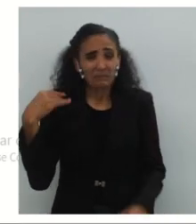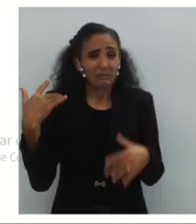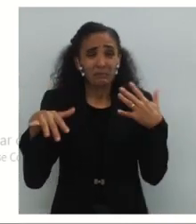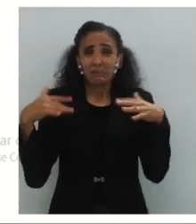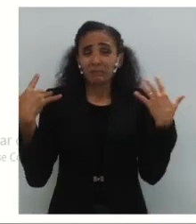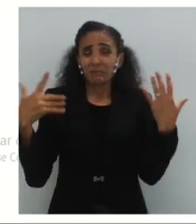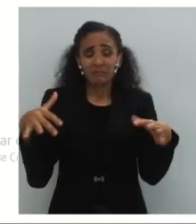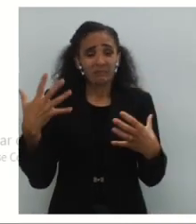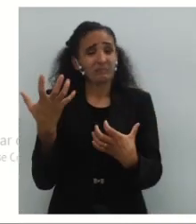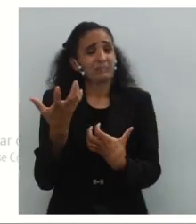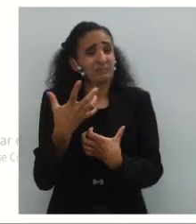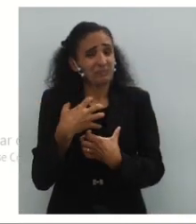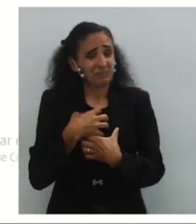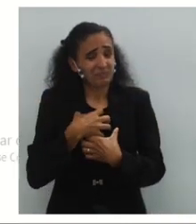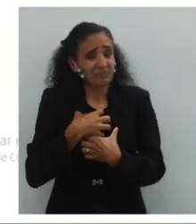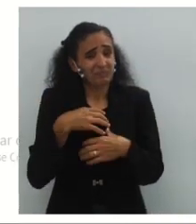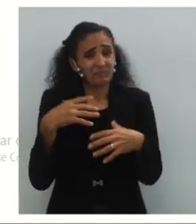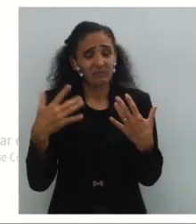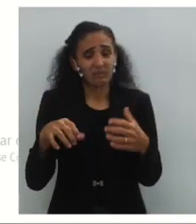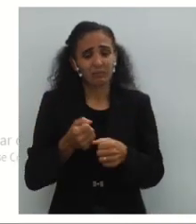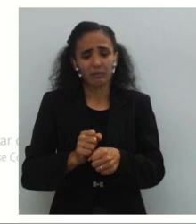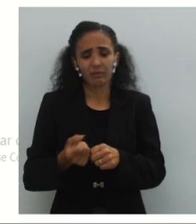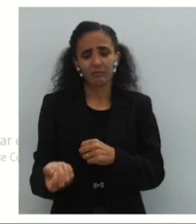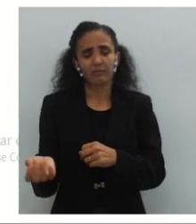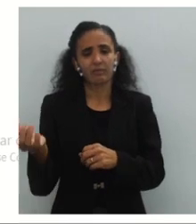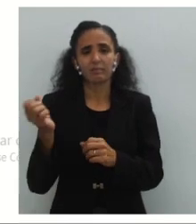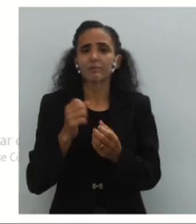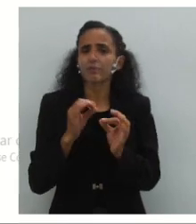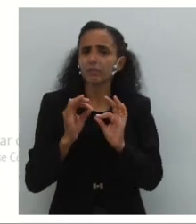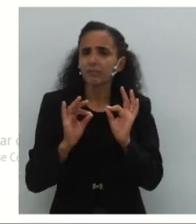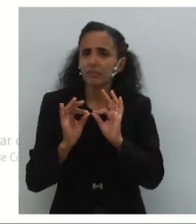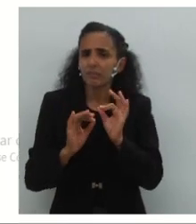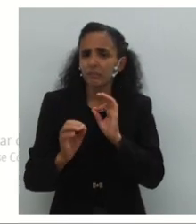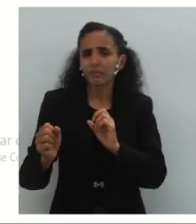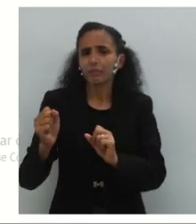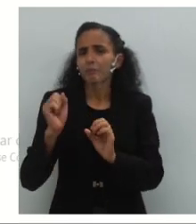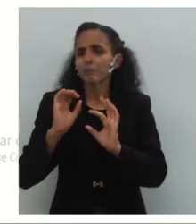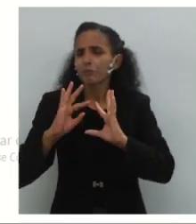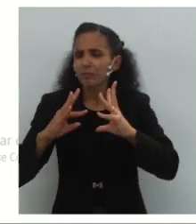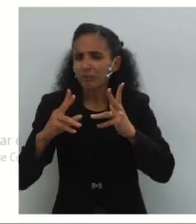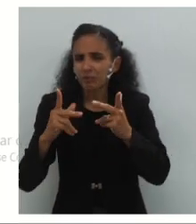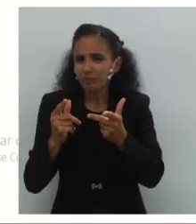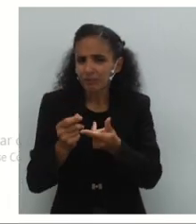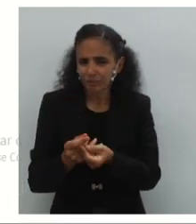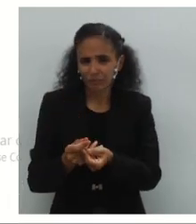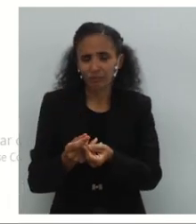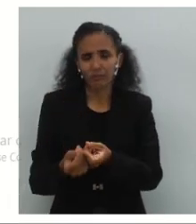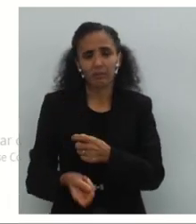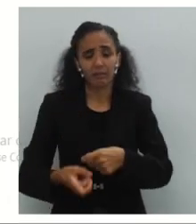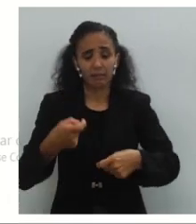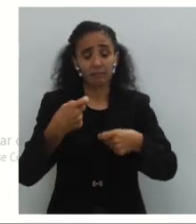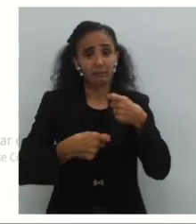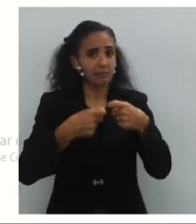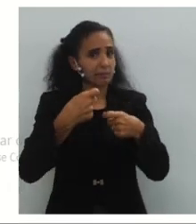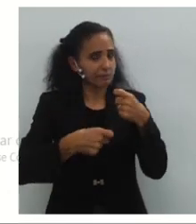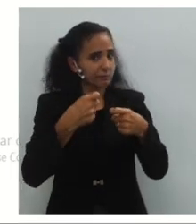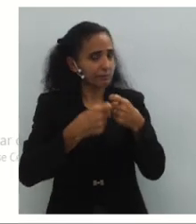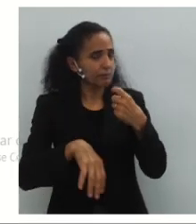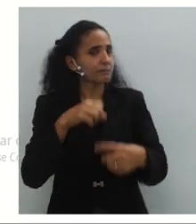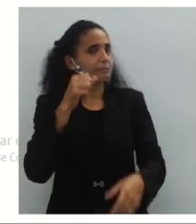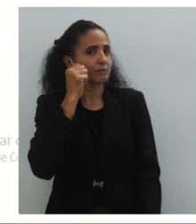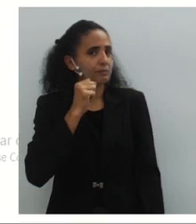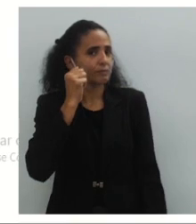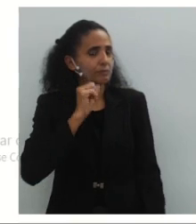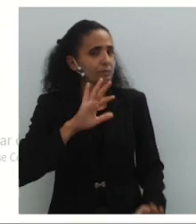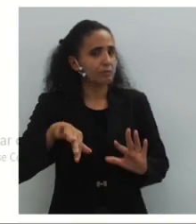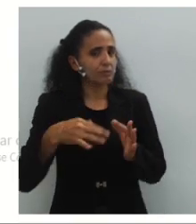odor forte, a pessoa ela pode se sentir, quando for urinar, uma dor muito forte, também na